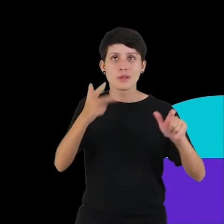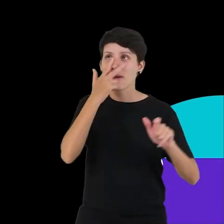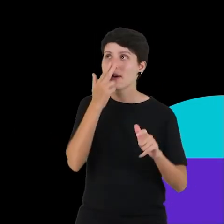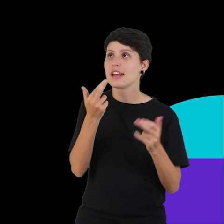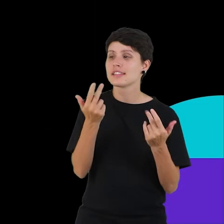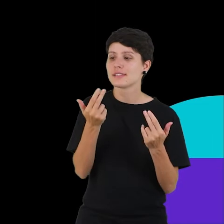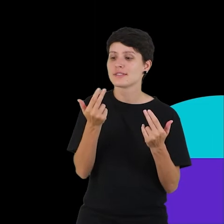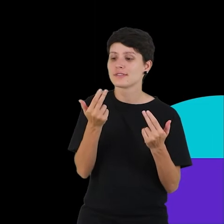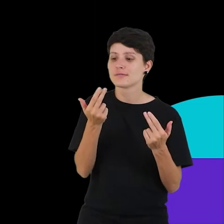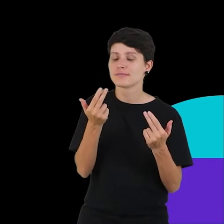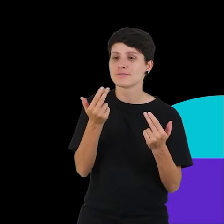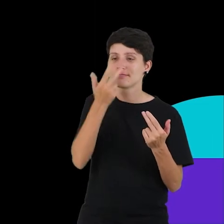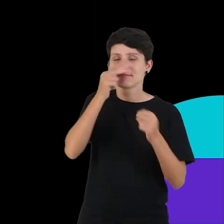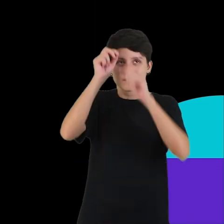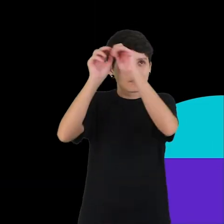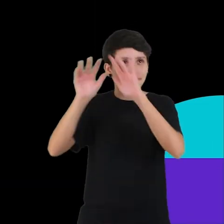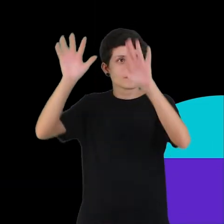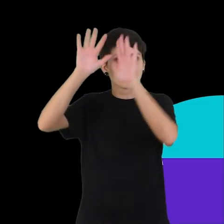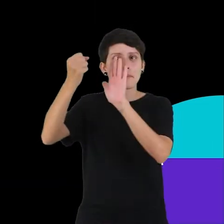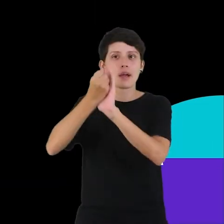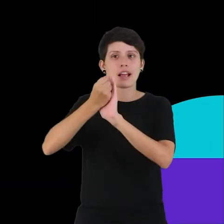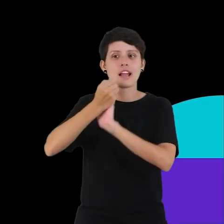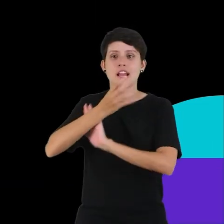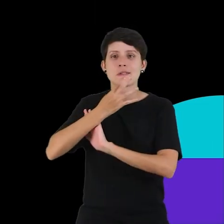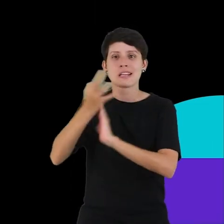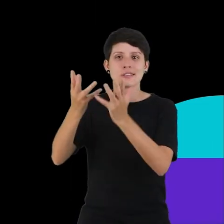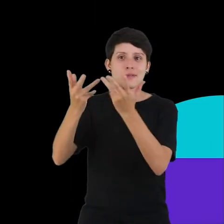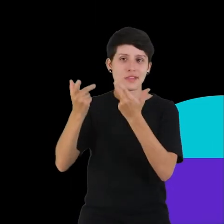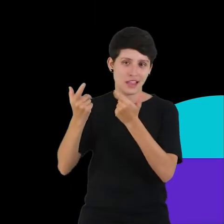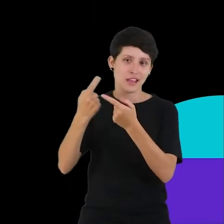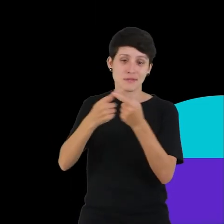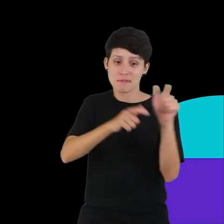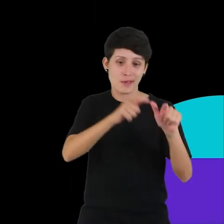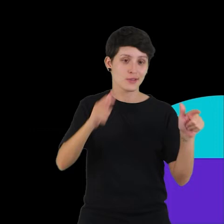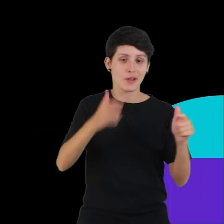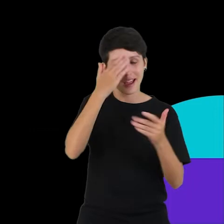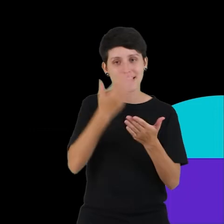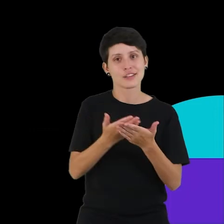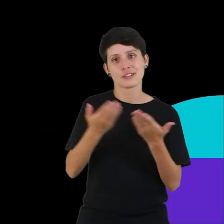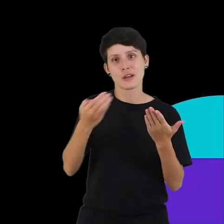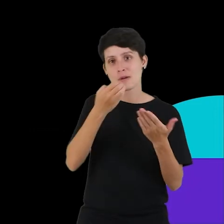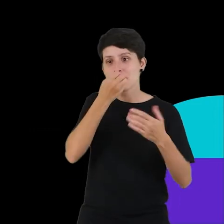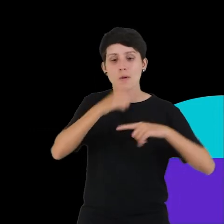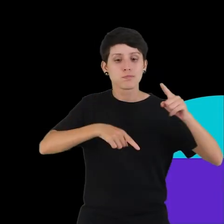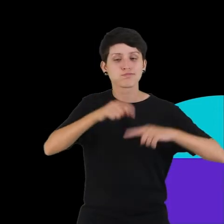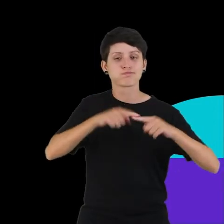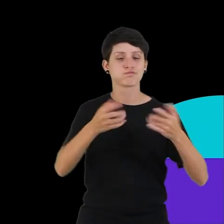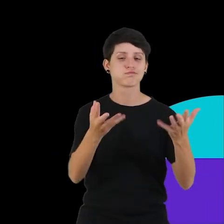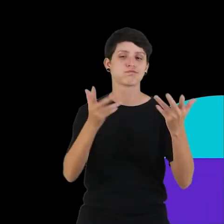Ah, legal, Karina. Karina já está esperta, assim. Já a gente vai entrar nesse assunto.